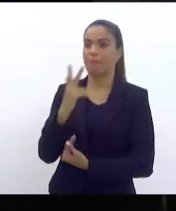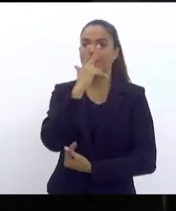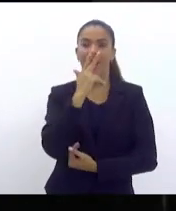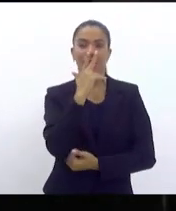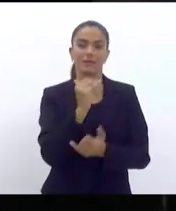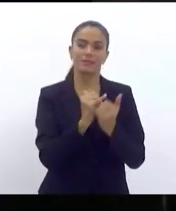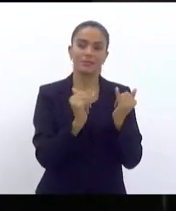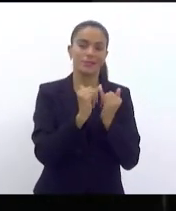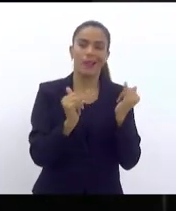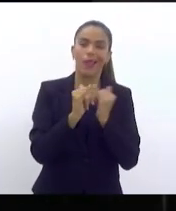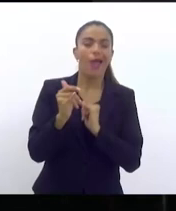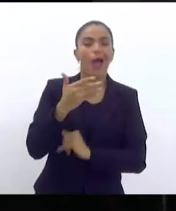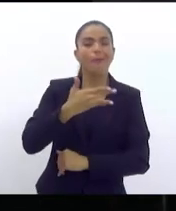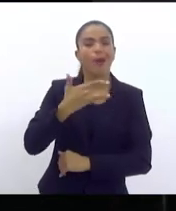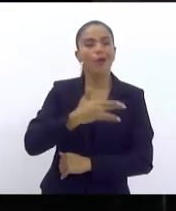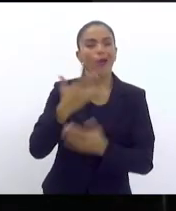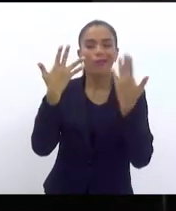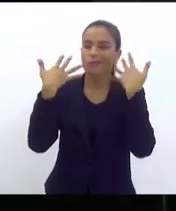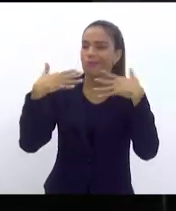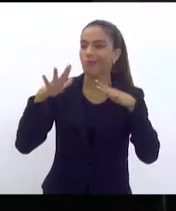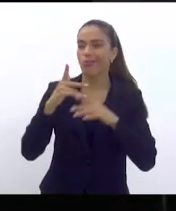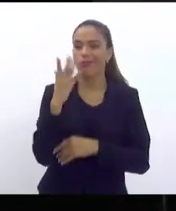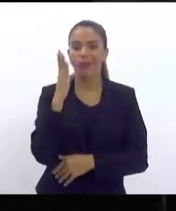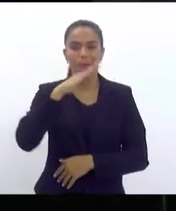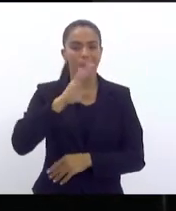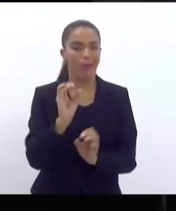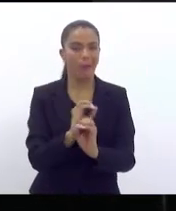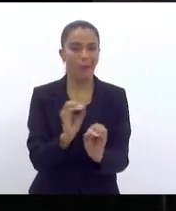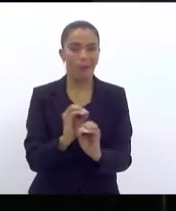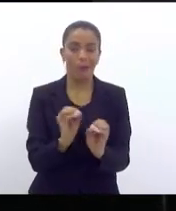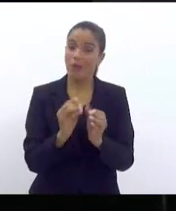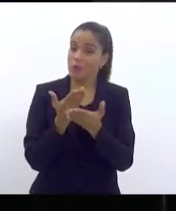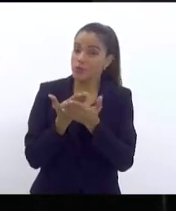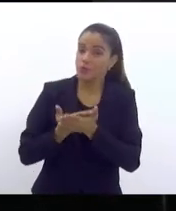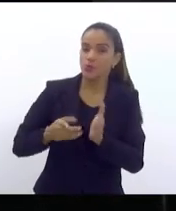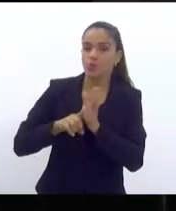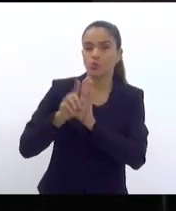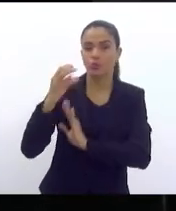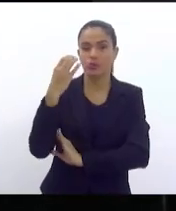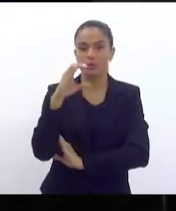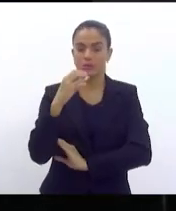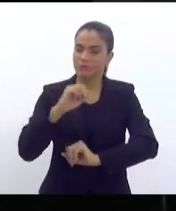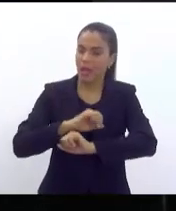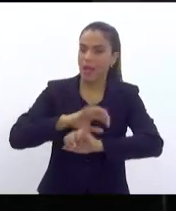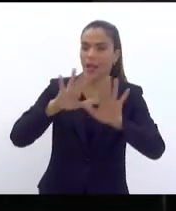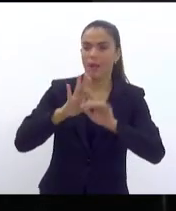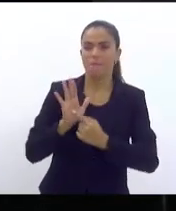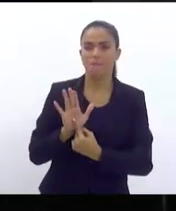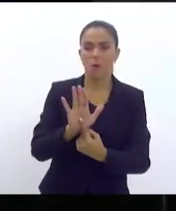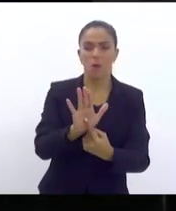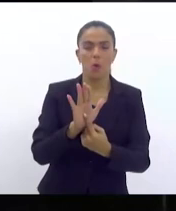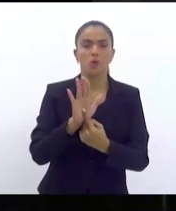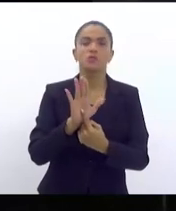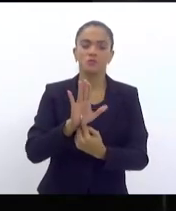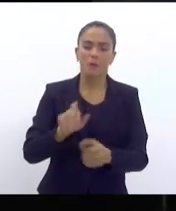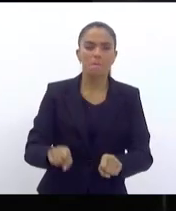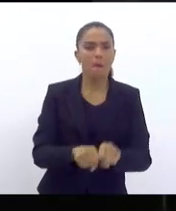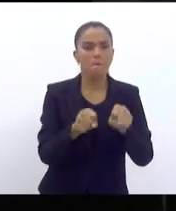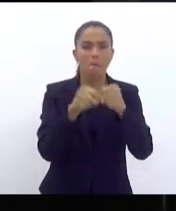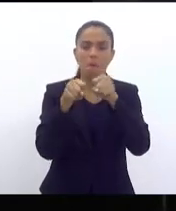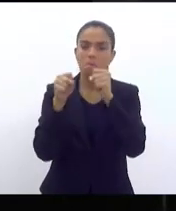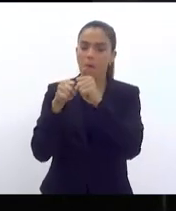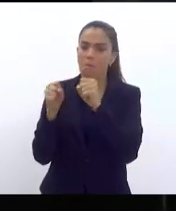é algo natural é algo que não faz mal e os estudos científicos são muito claros e mostram os efeitos deletérios